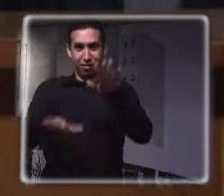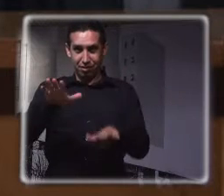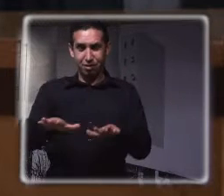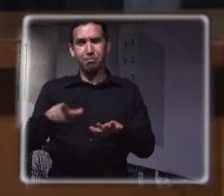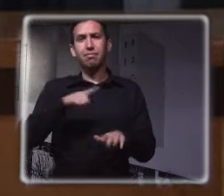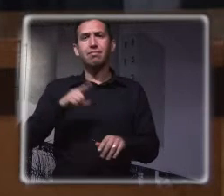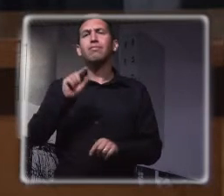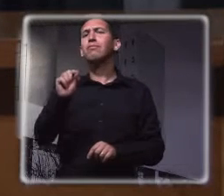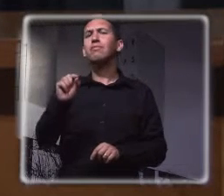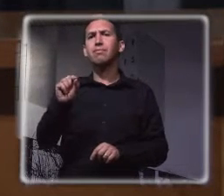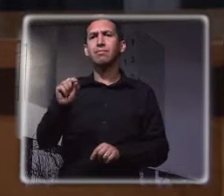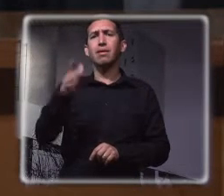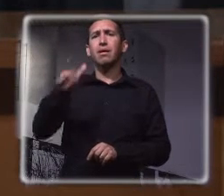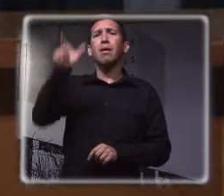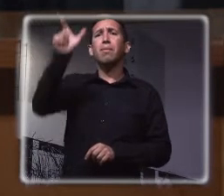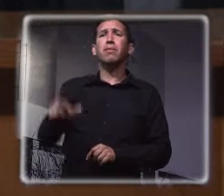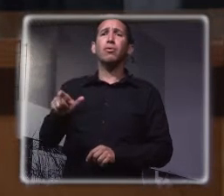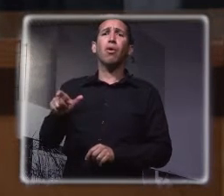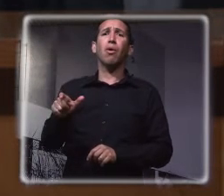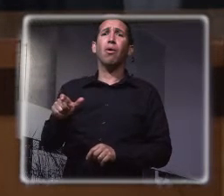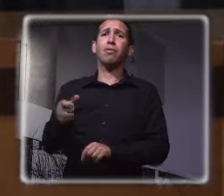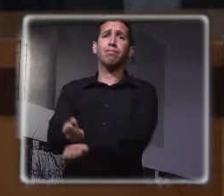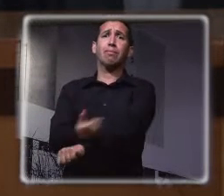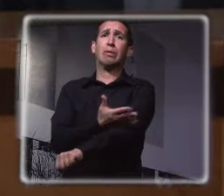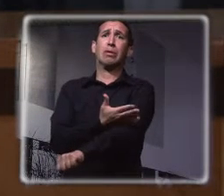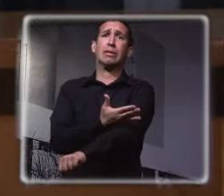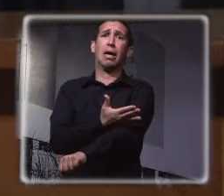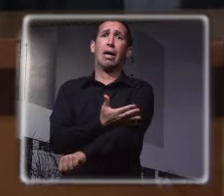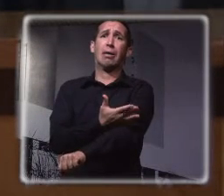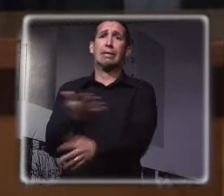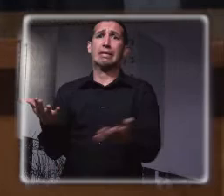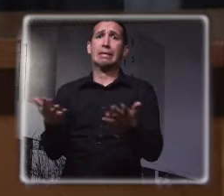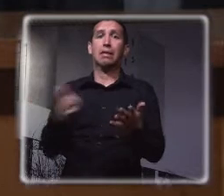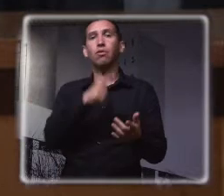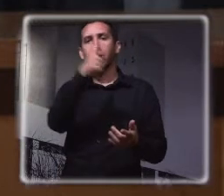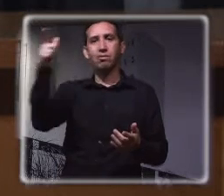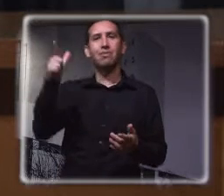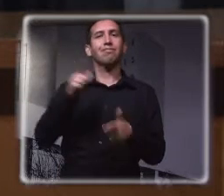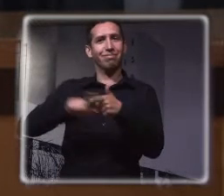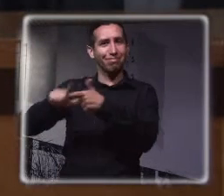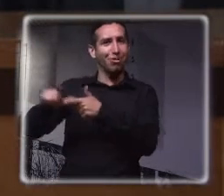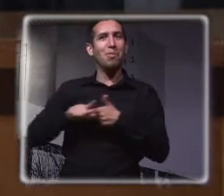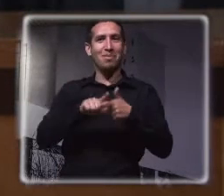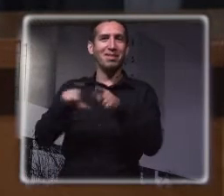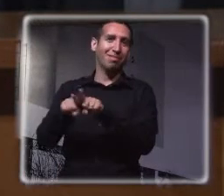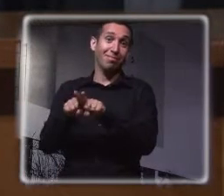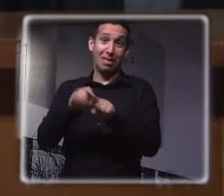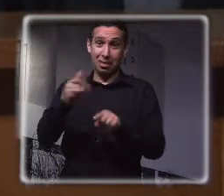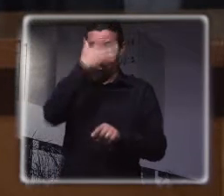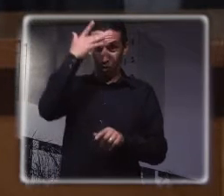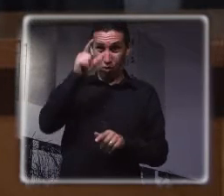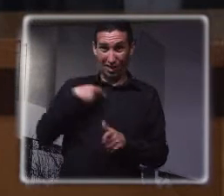numa situação de fragilidade emocional, né, que traz outros conflitos, e se aquele credor se colocar como